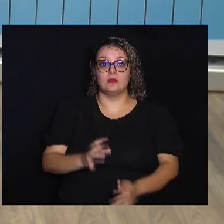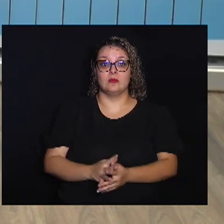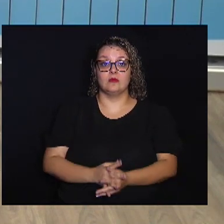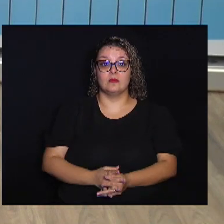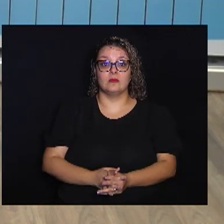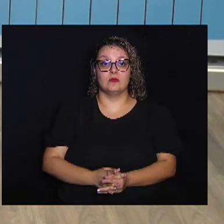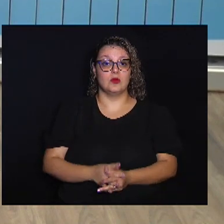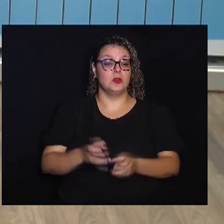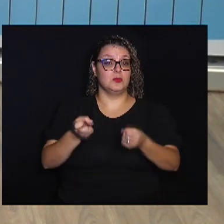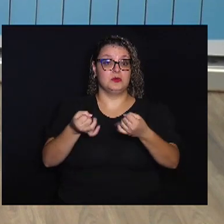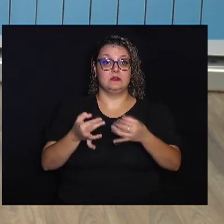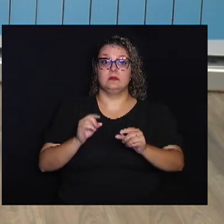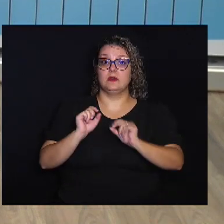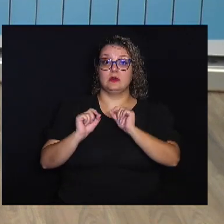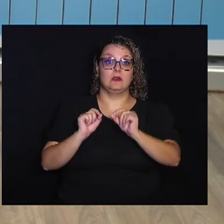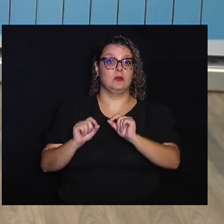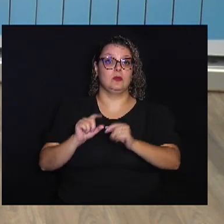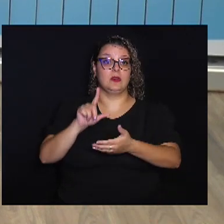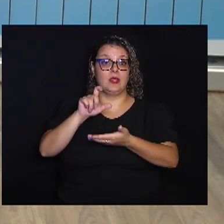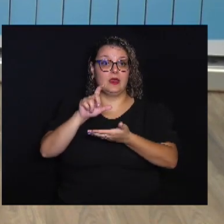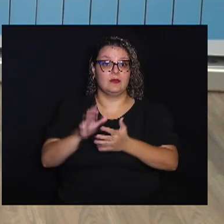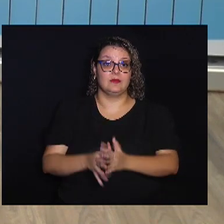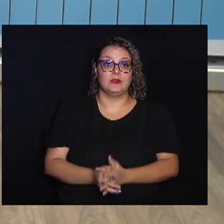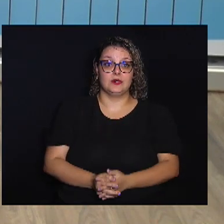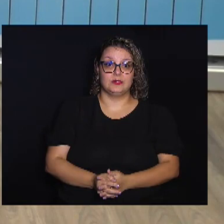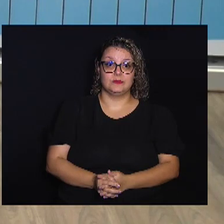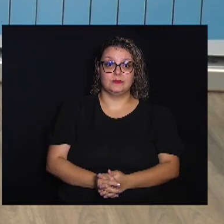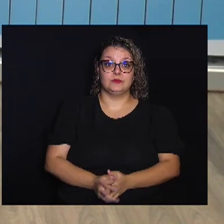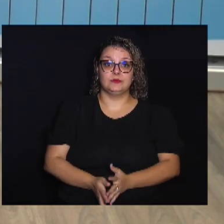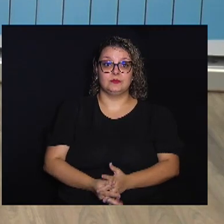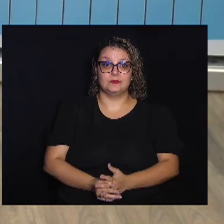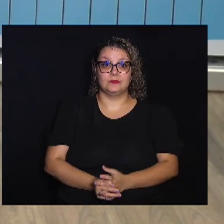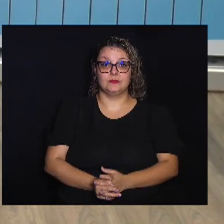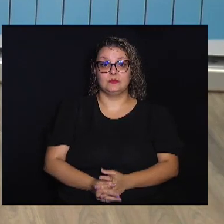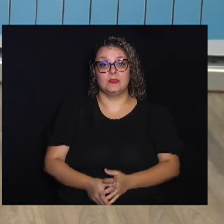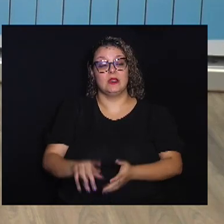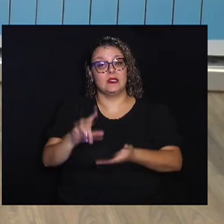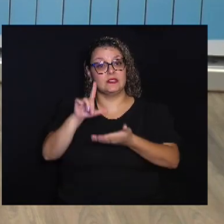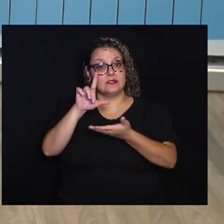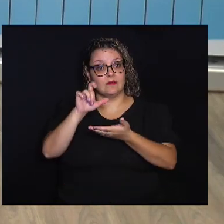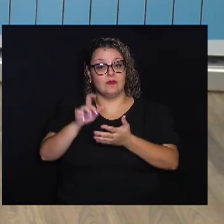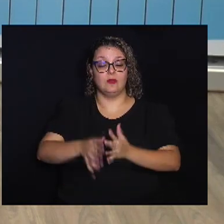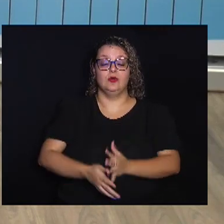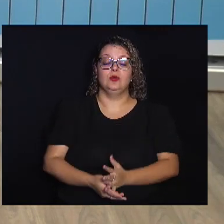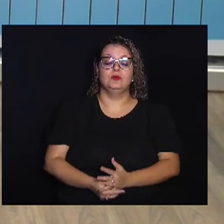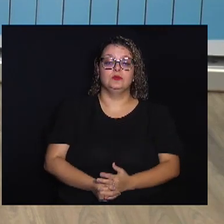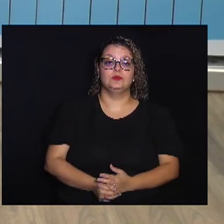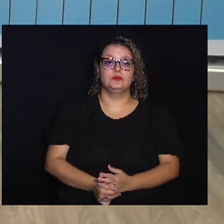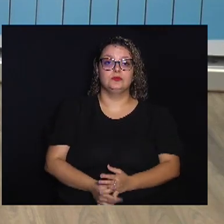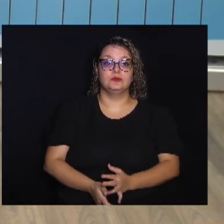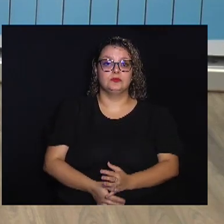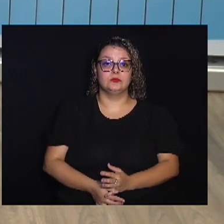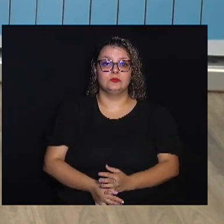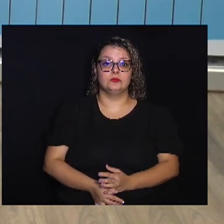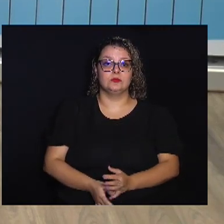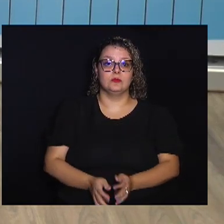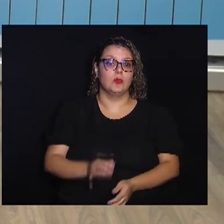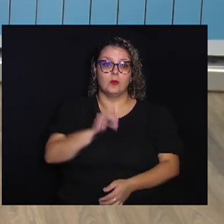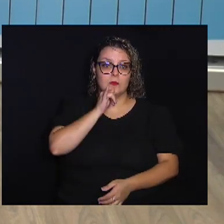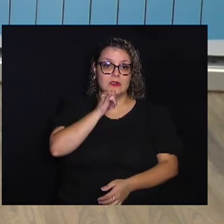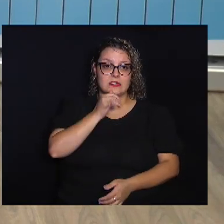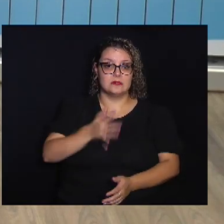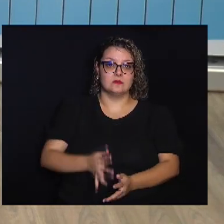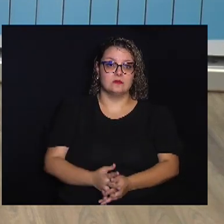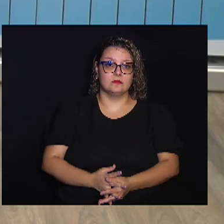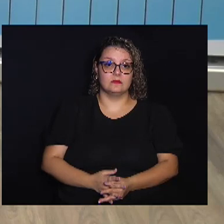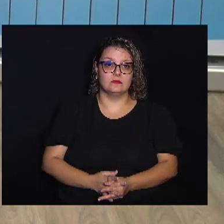explicar o que é essa foto, olha. Então, você vai dizer, olha, essa foto, ela tem aqui, eu vou dar um exemplo.